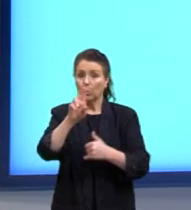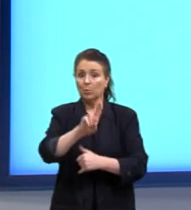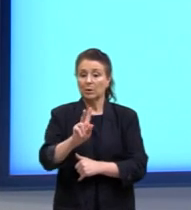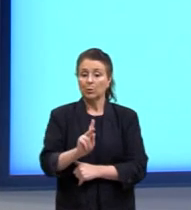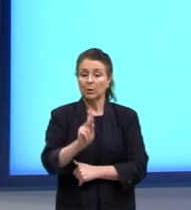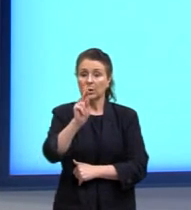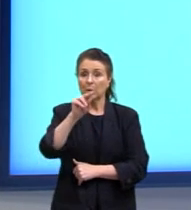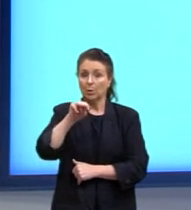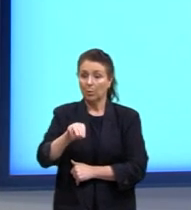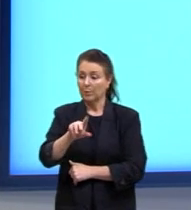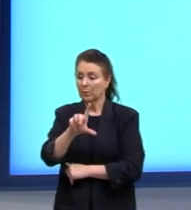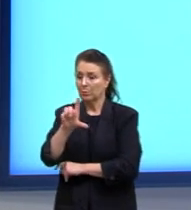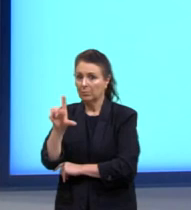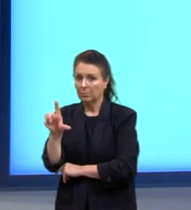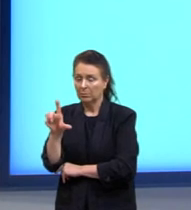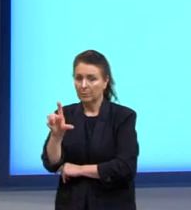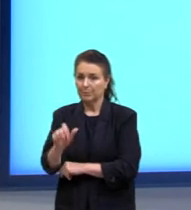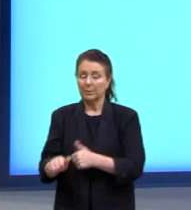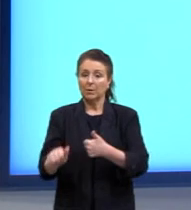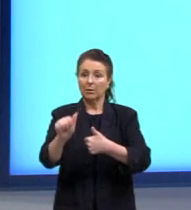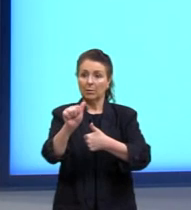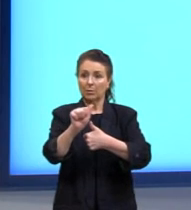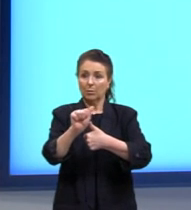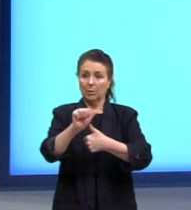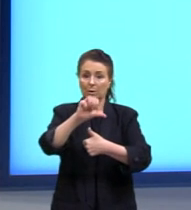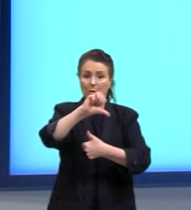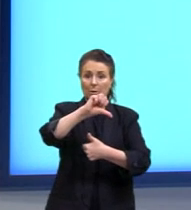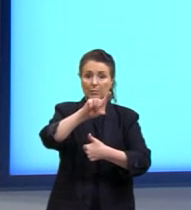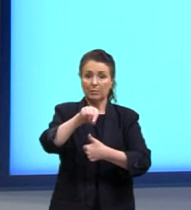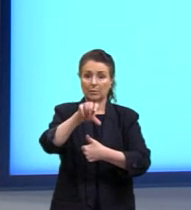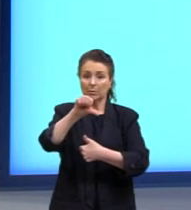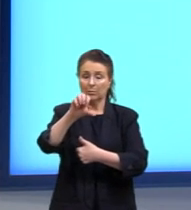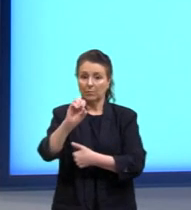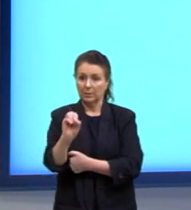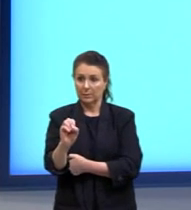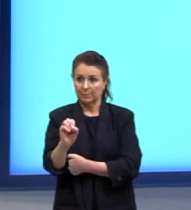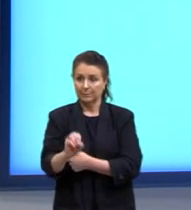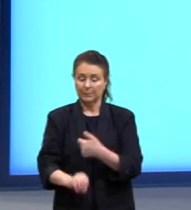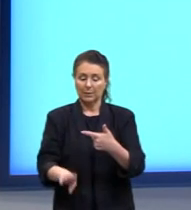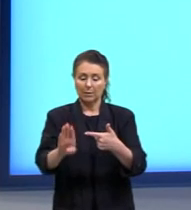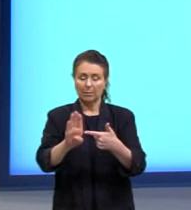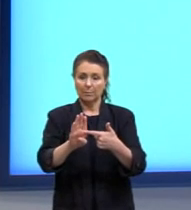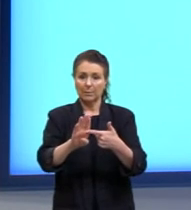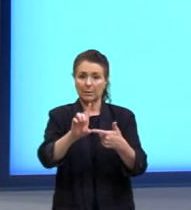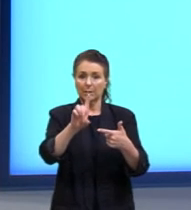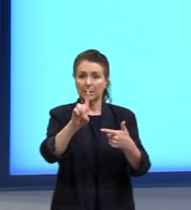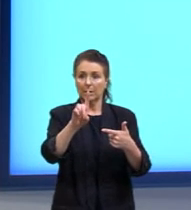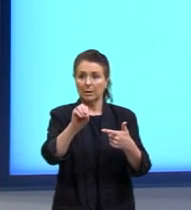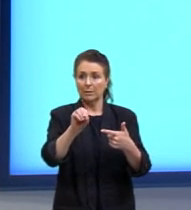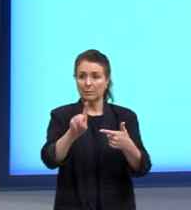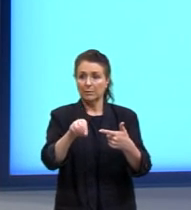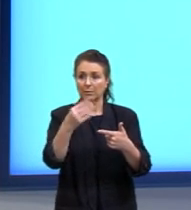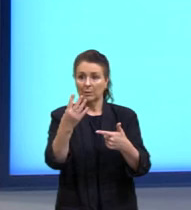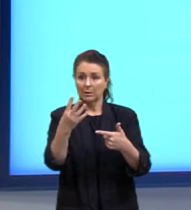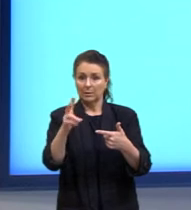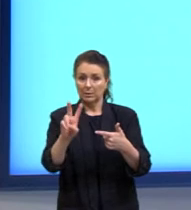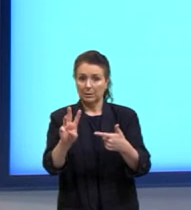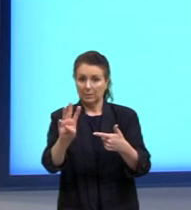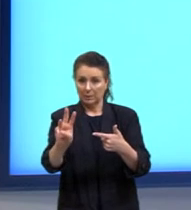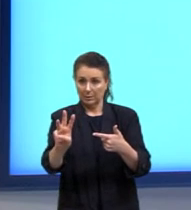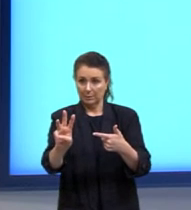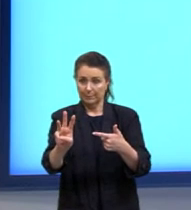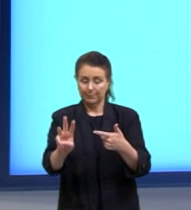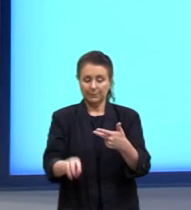por litro então a letra a nós teríamos 9,90 a letra B 10,43